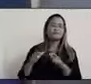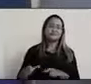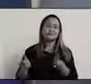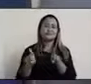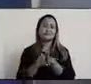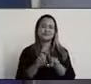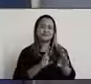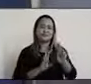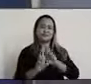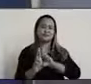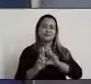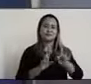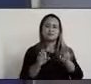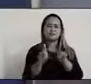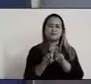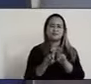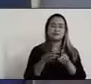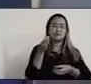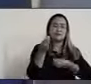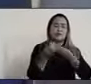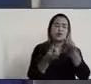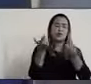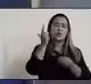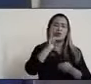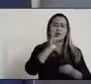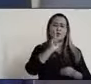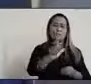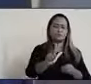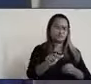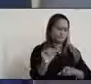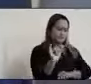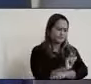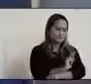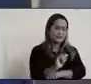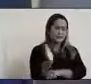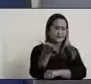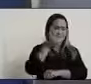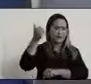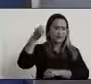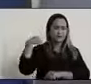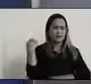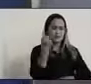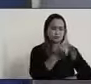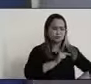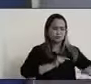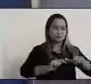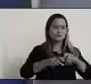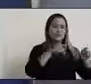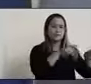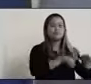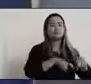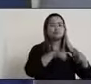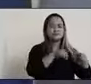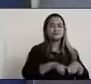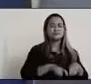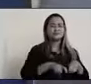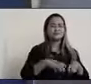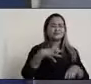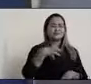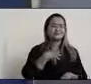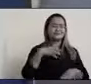conseguir mecanismo para a melhoria dos nossos trabalhadores rurais. E fico muito feliz em saber que em